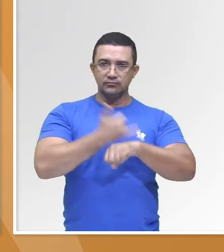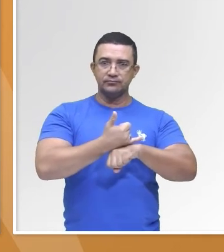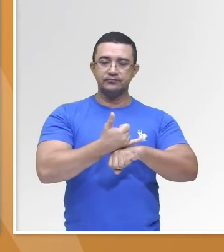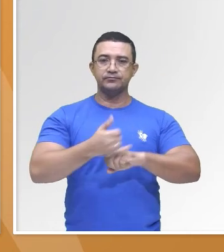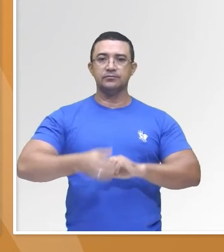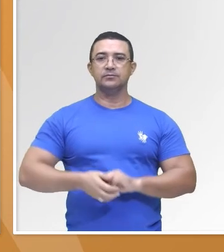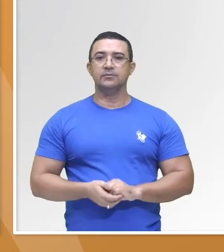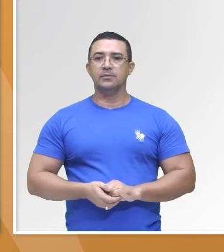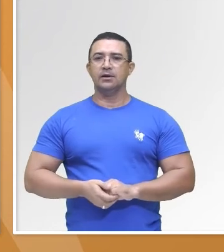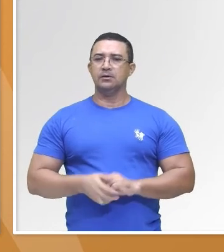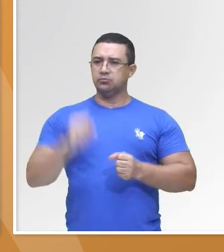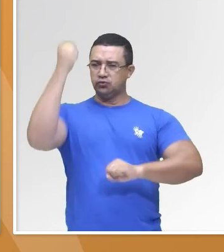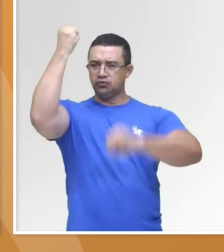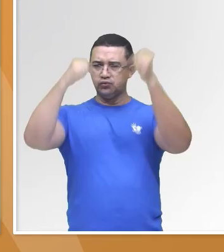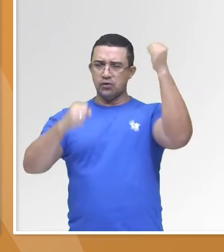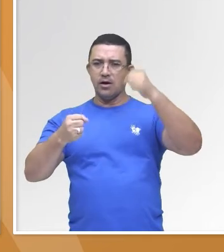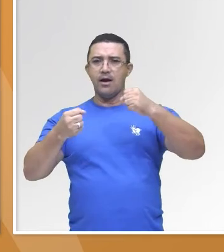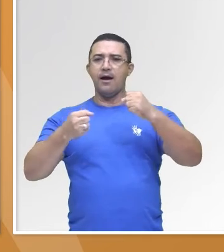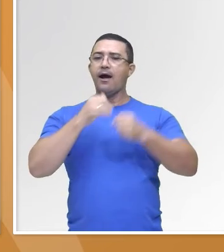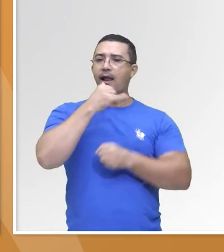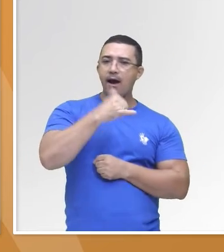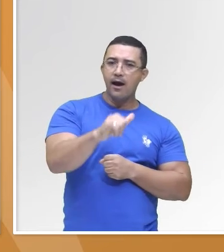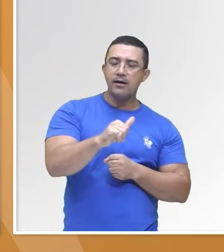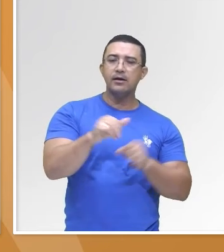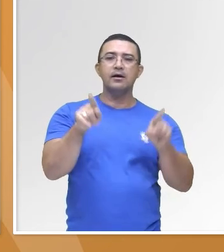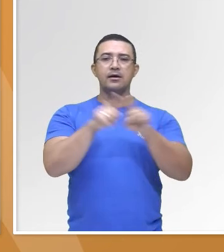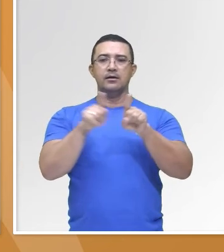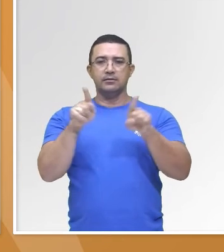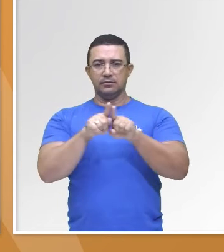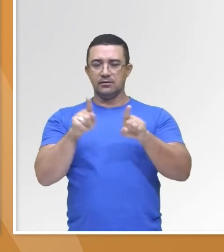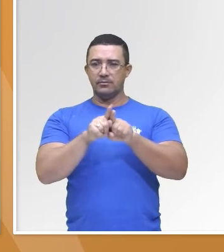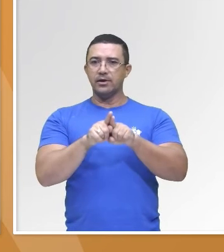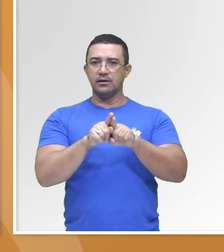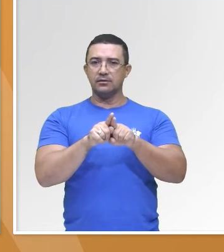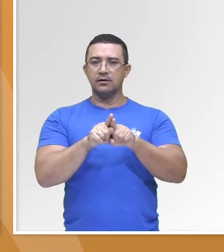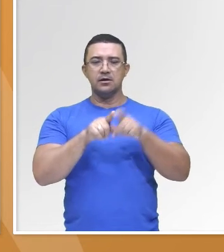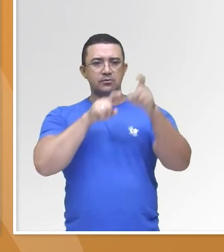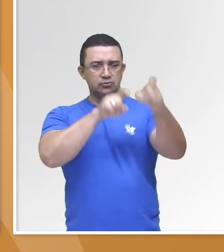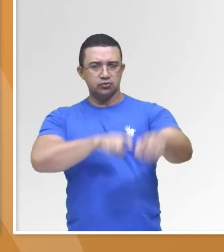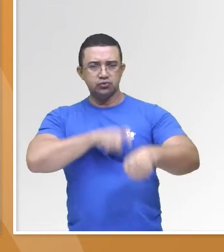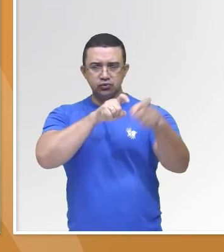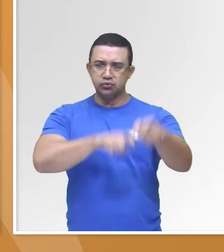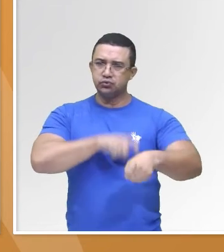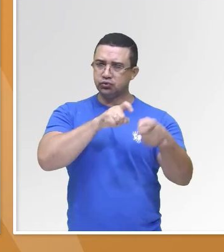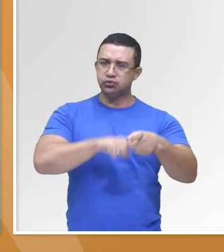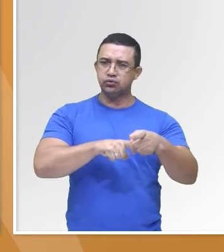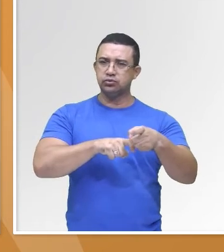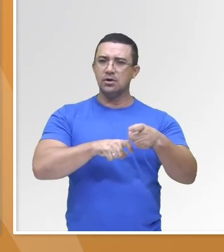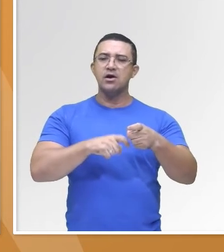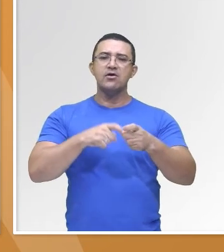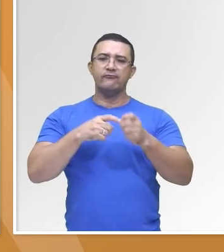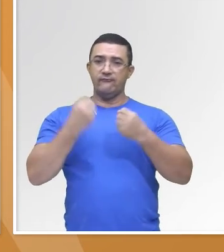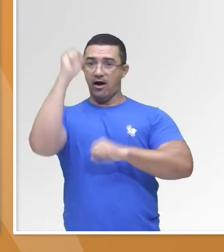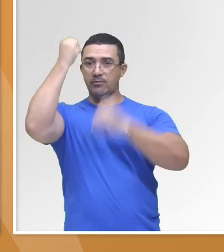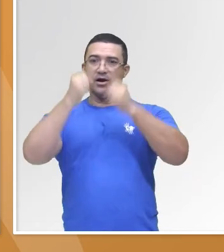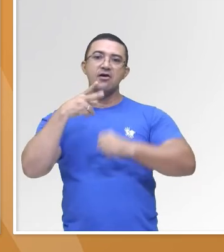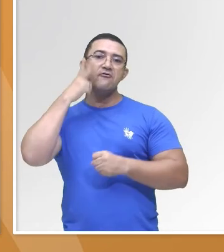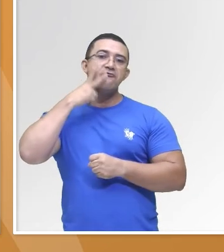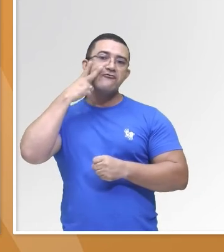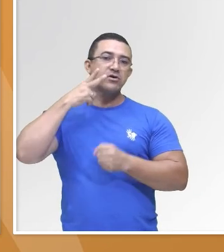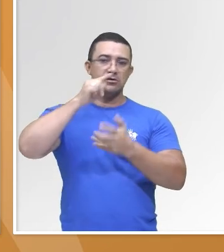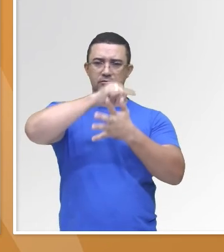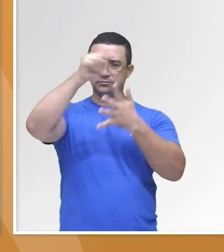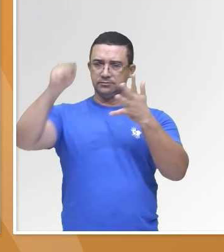elétrico, agroindustrial, moveleiro, né, indústrias de vinho também, ok? Então,